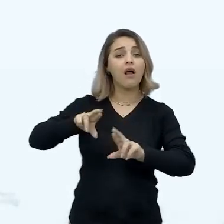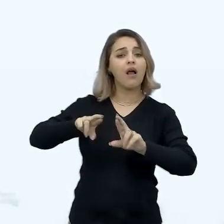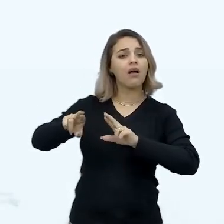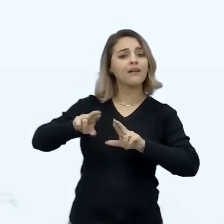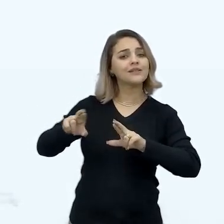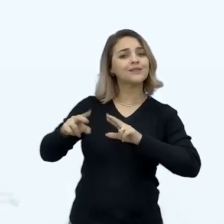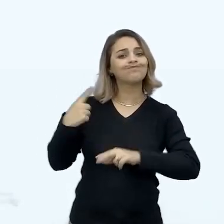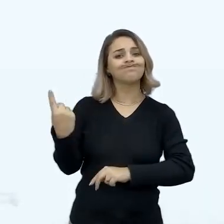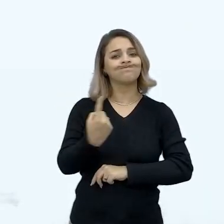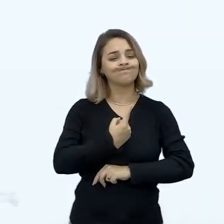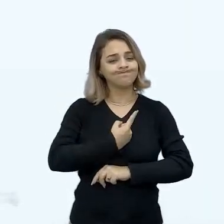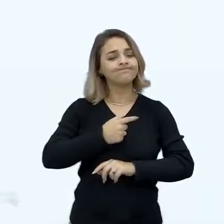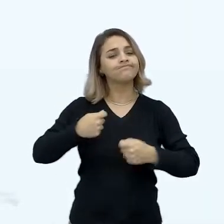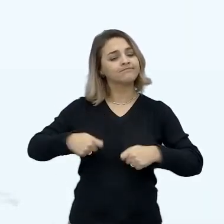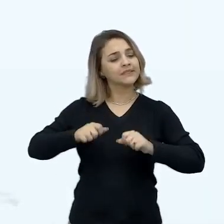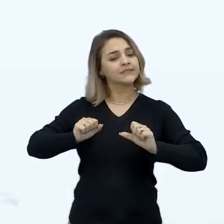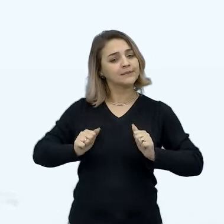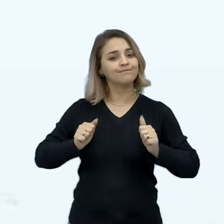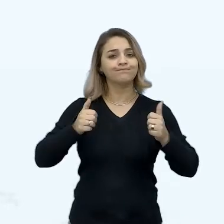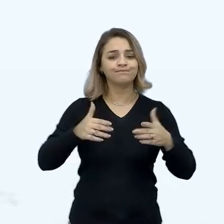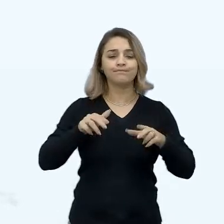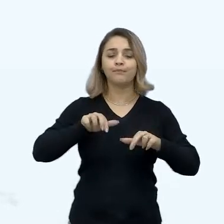natureza.